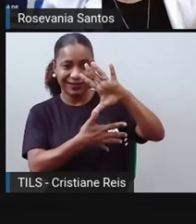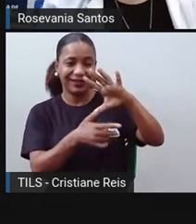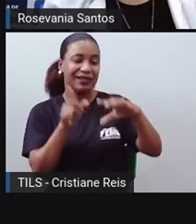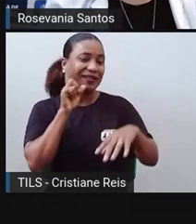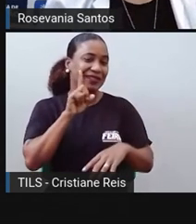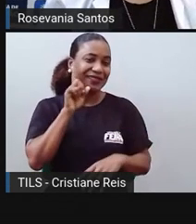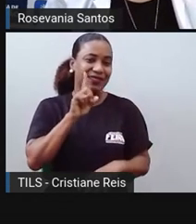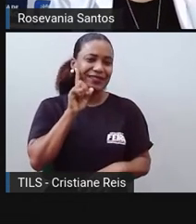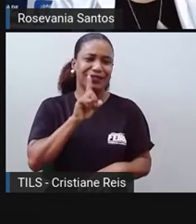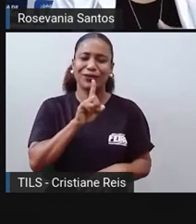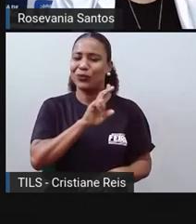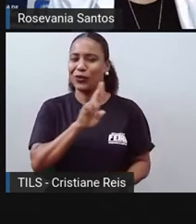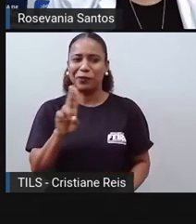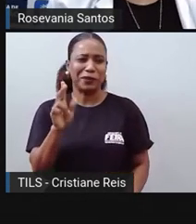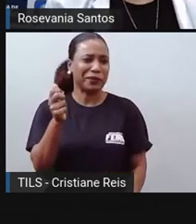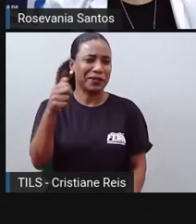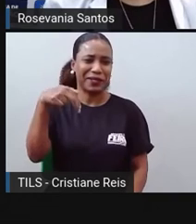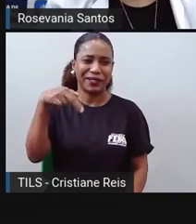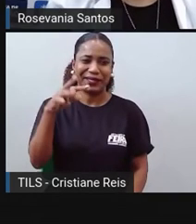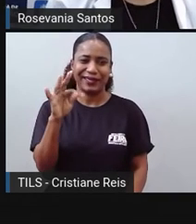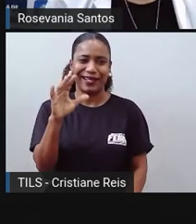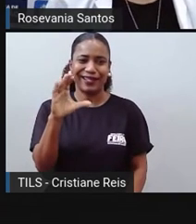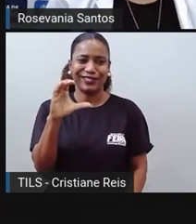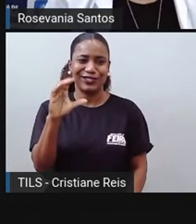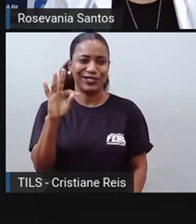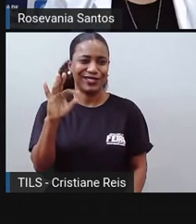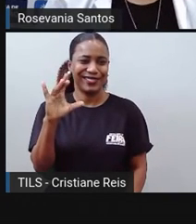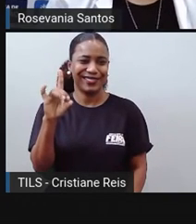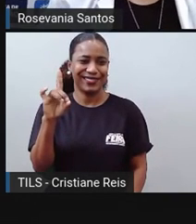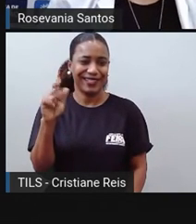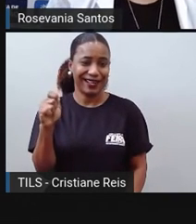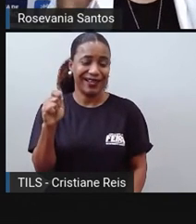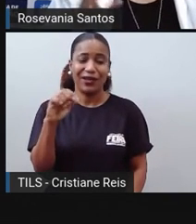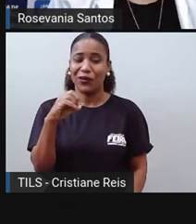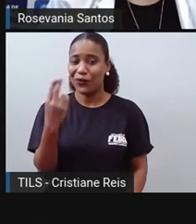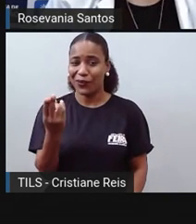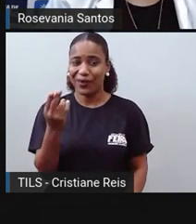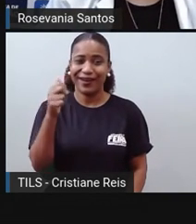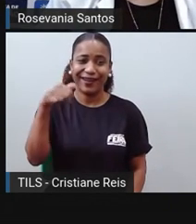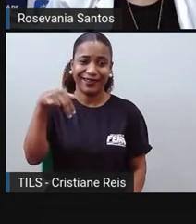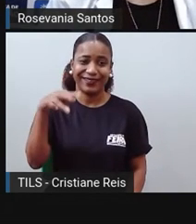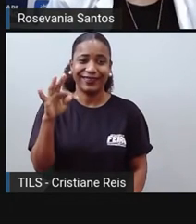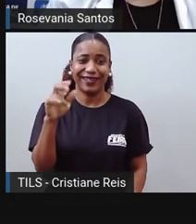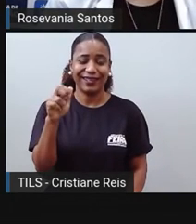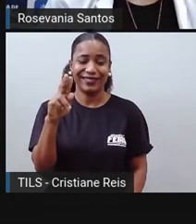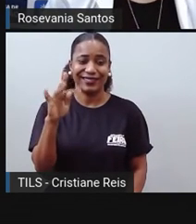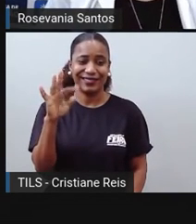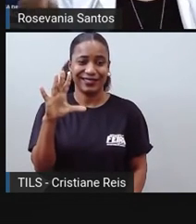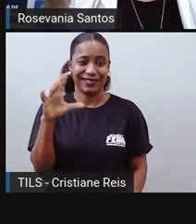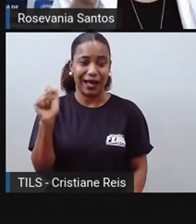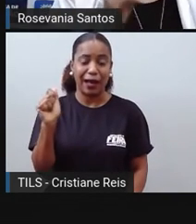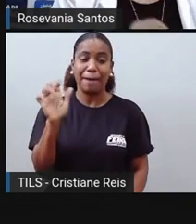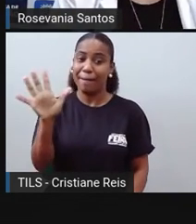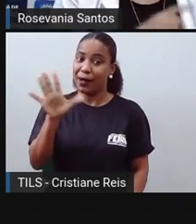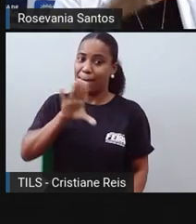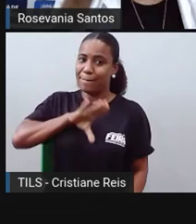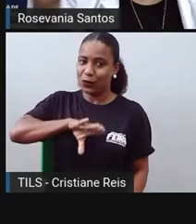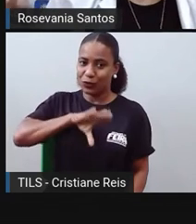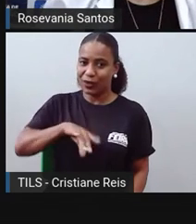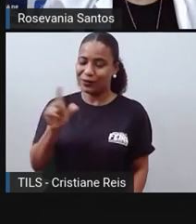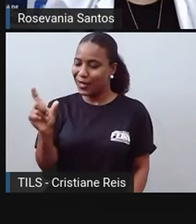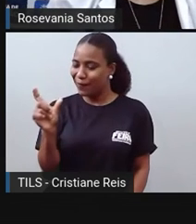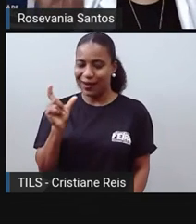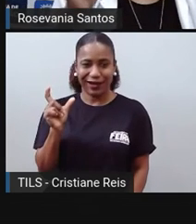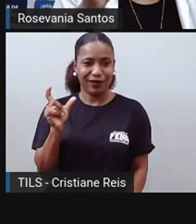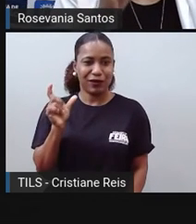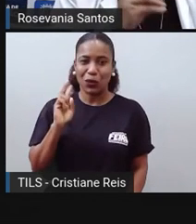de Antártida. Então, tudo está valendo ali. Mas em Portugal ainda continua se chamando a